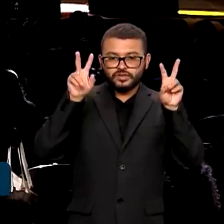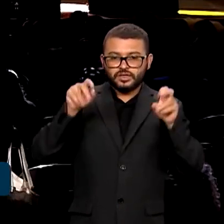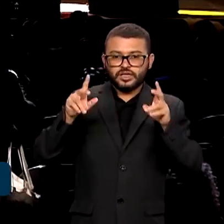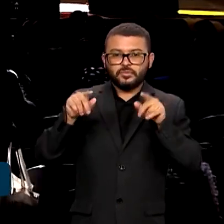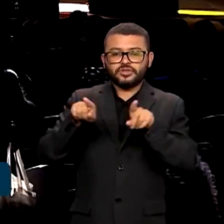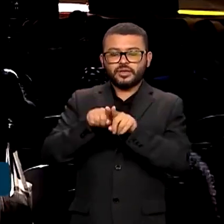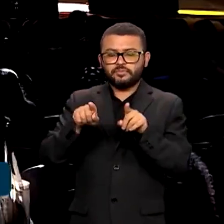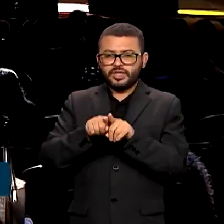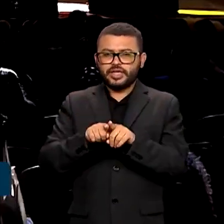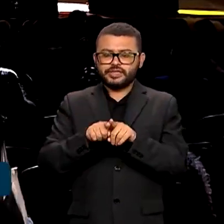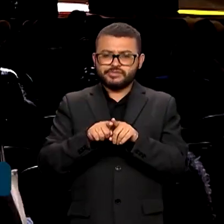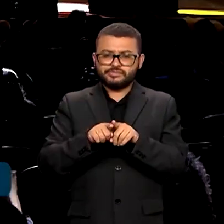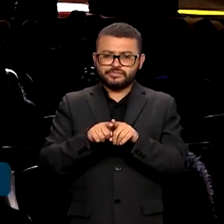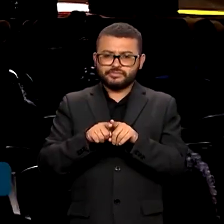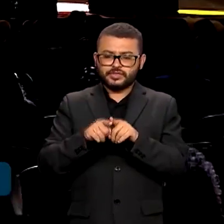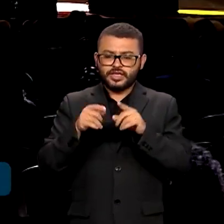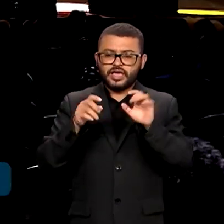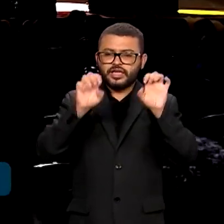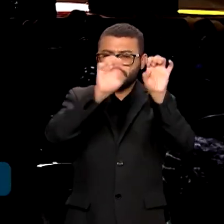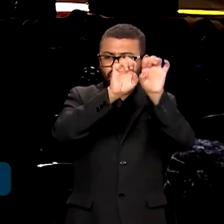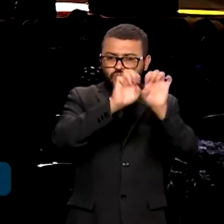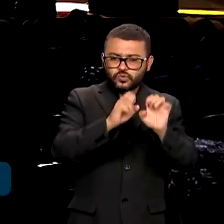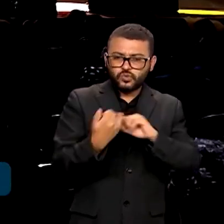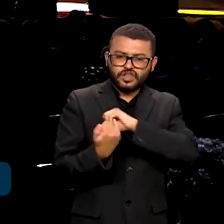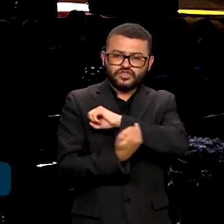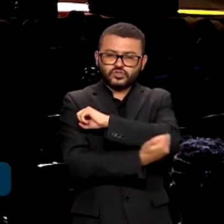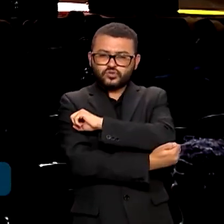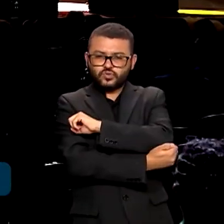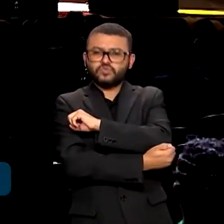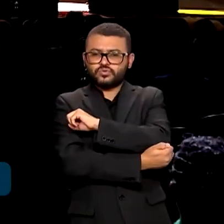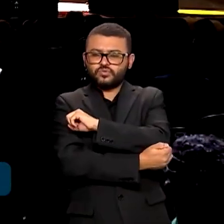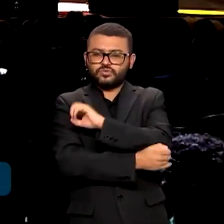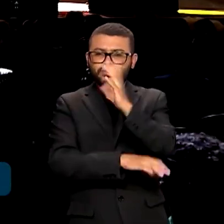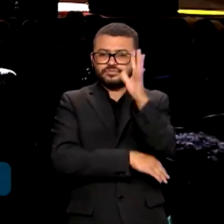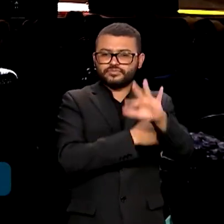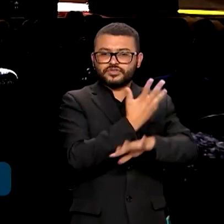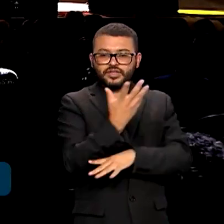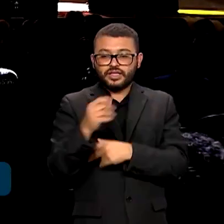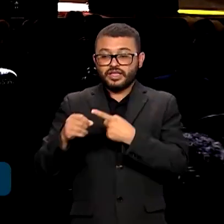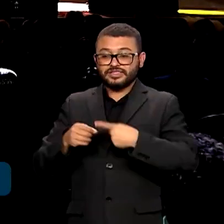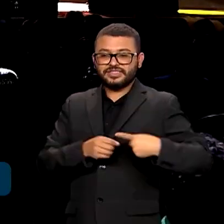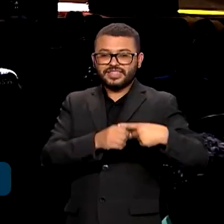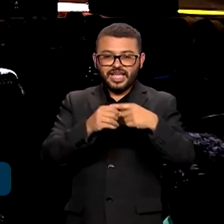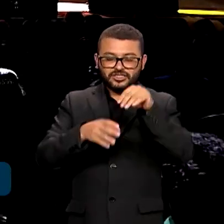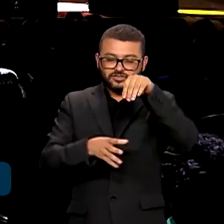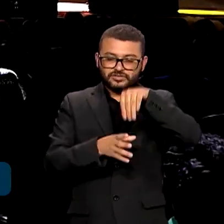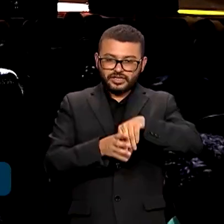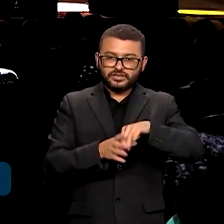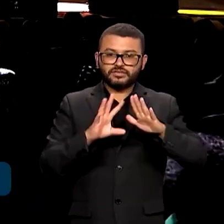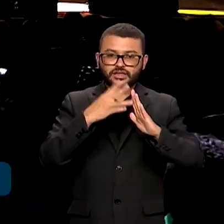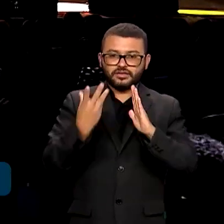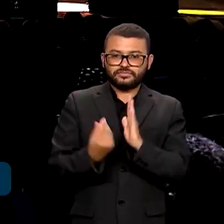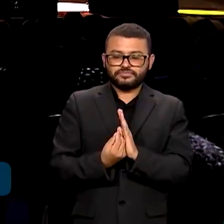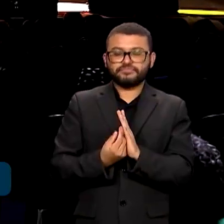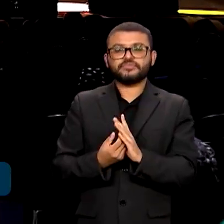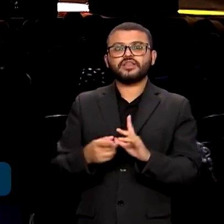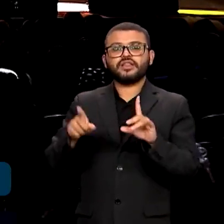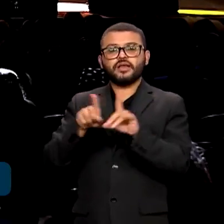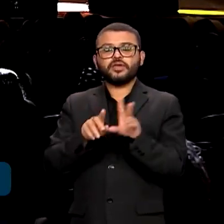saneamento ambiental, que é fundamental para as cidades e para os que vivem nas cidades da Amazônia, sobre